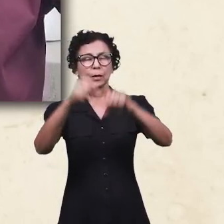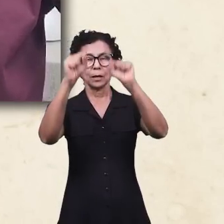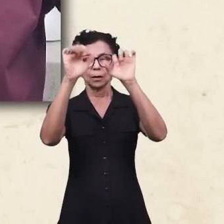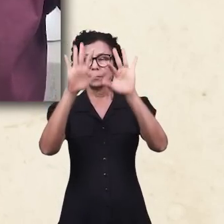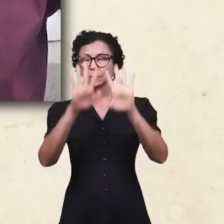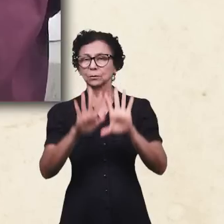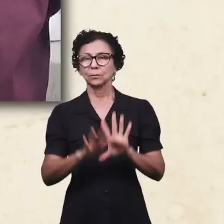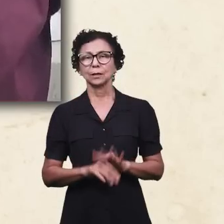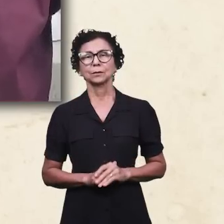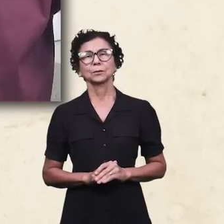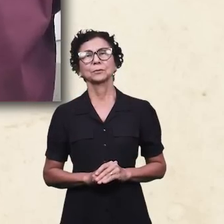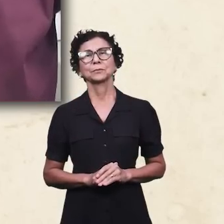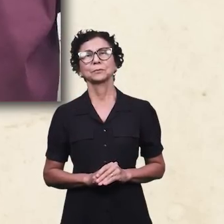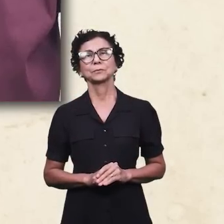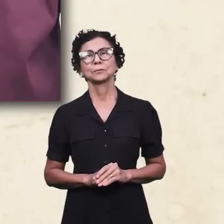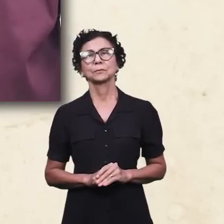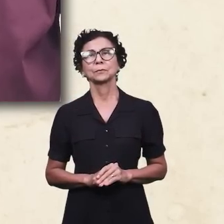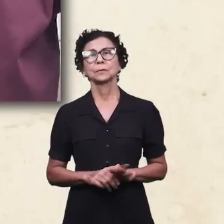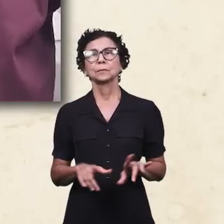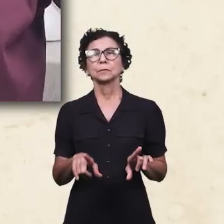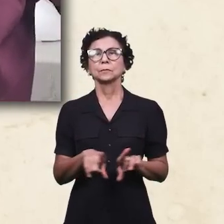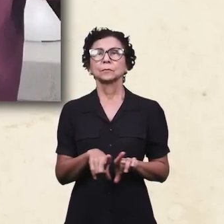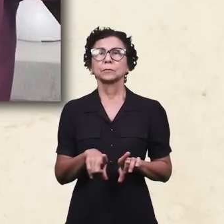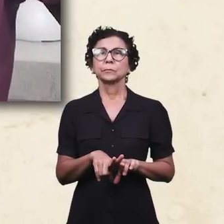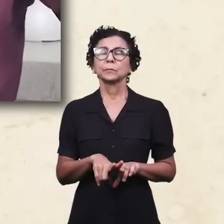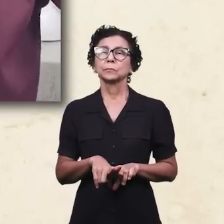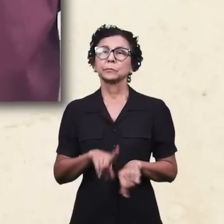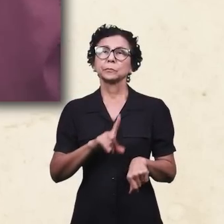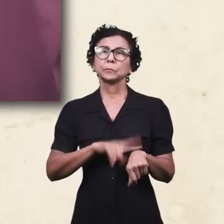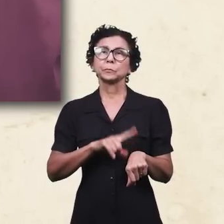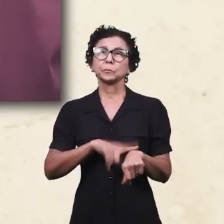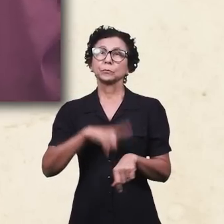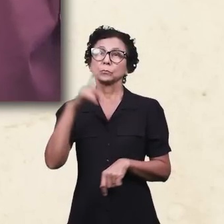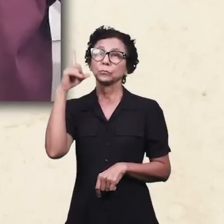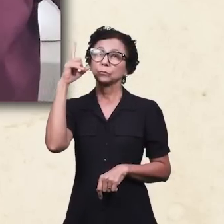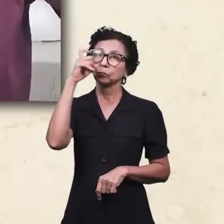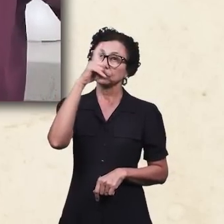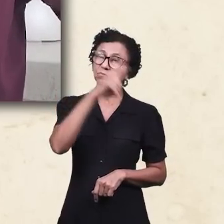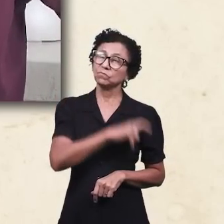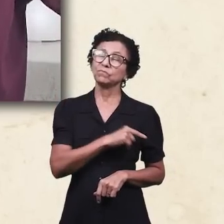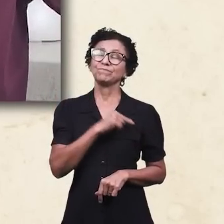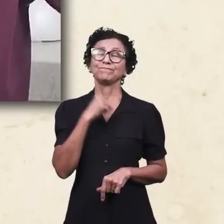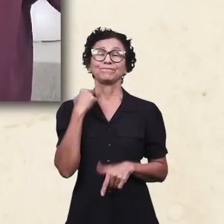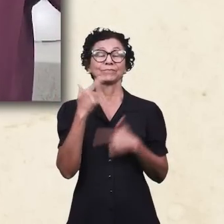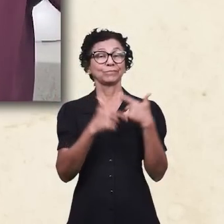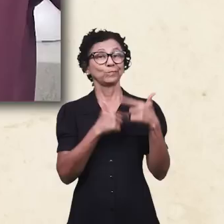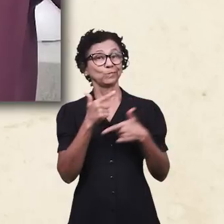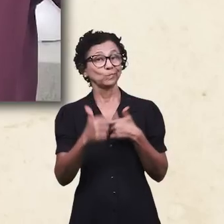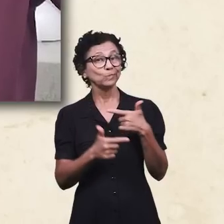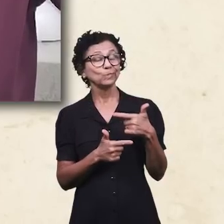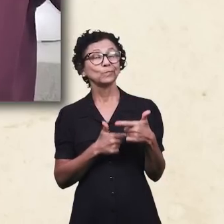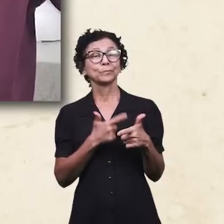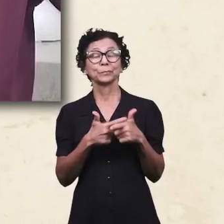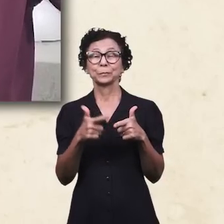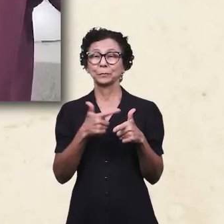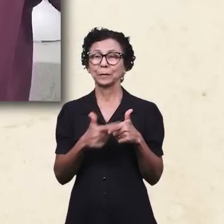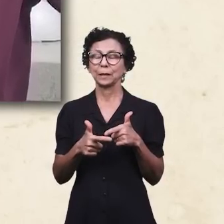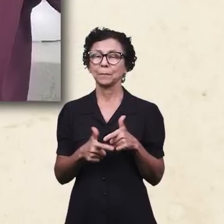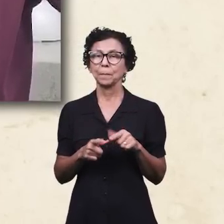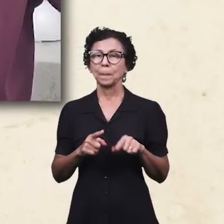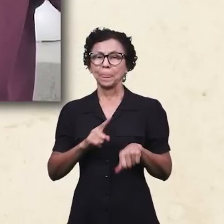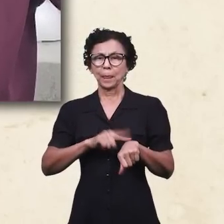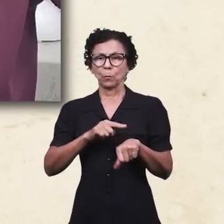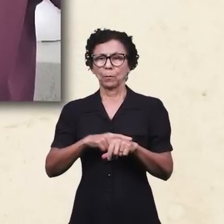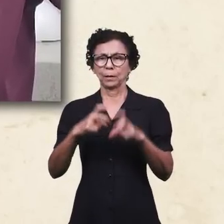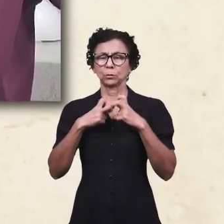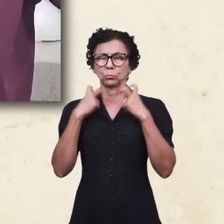homem é o grande beneficiado desse culto. Muitas vezes também nós estamos passando algum momento difícil, alguns momentos de batalha, e ali no culto, já